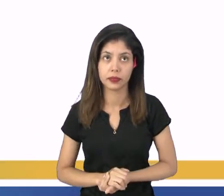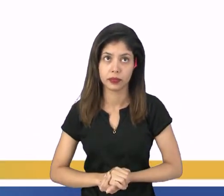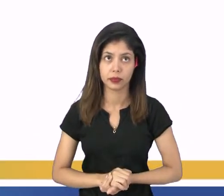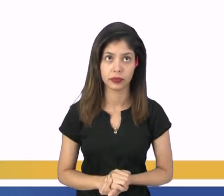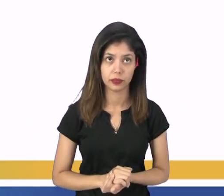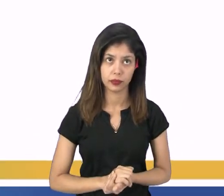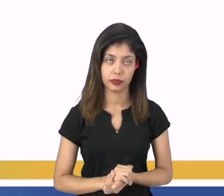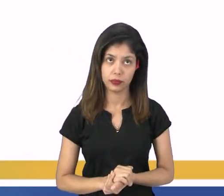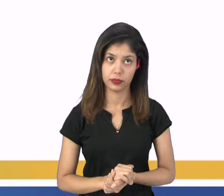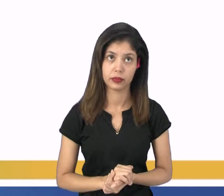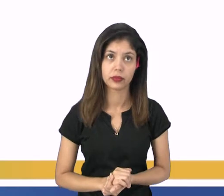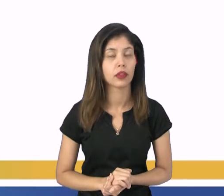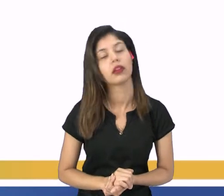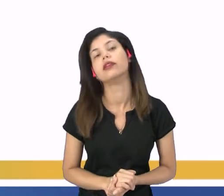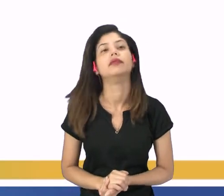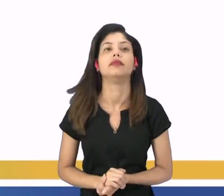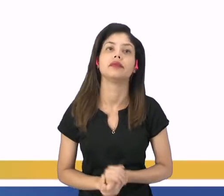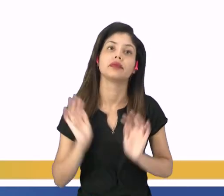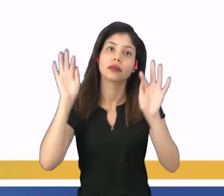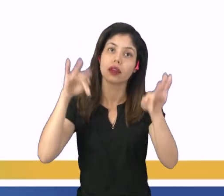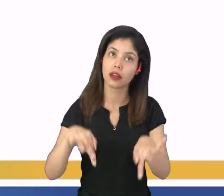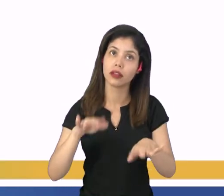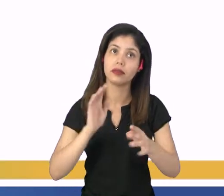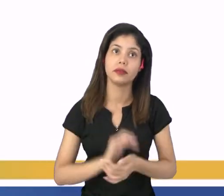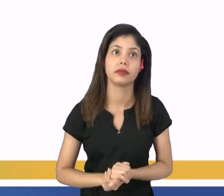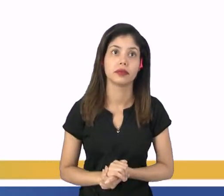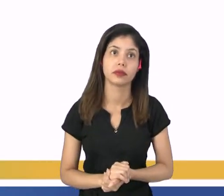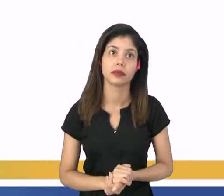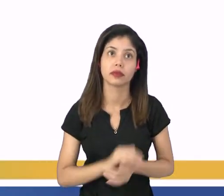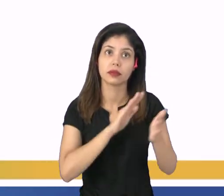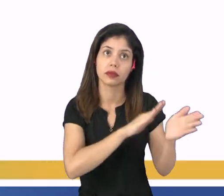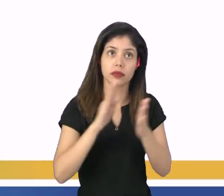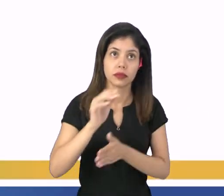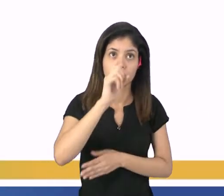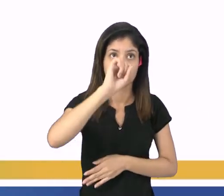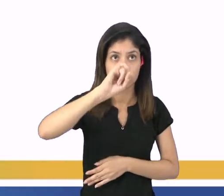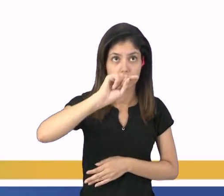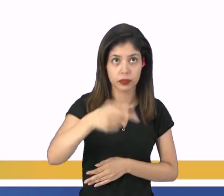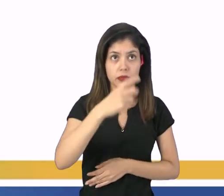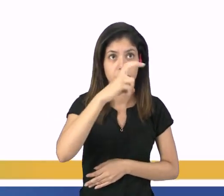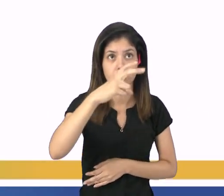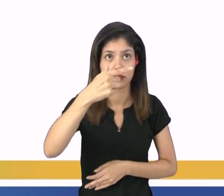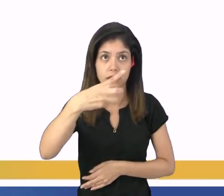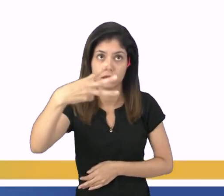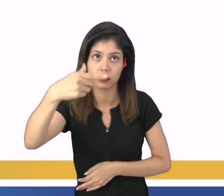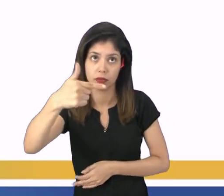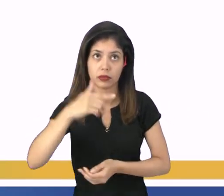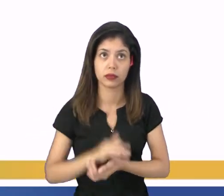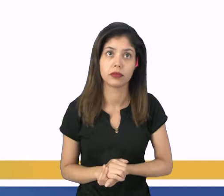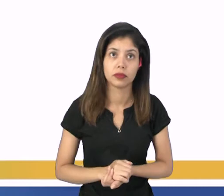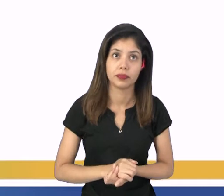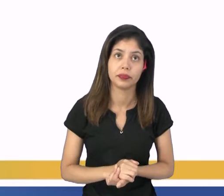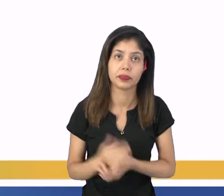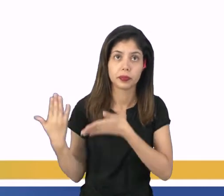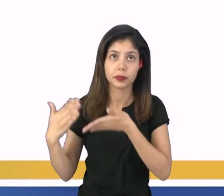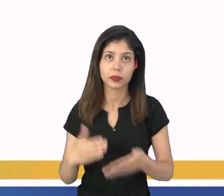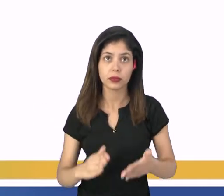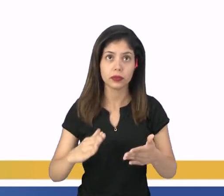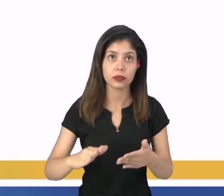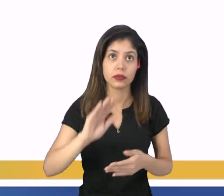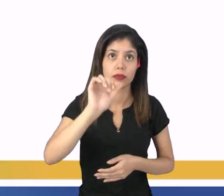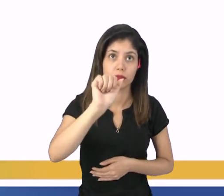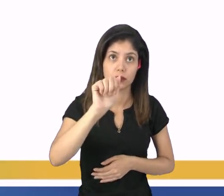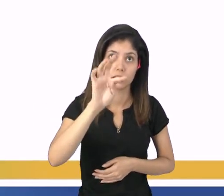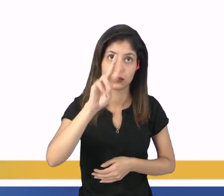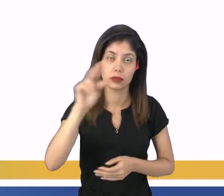pouco o que era o quipo, O fim do Império acontece a partir de 1532, com a chegada de Pizarro, que acaba derrotando Atahualpa,